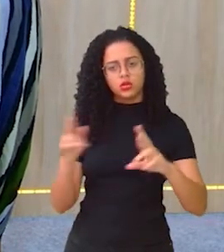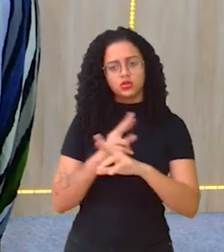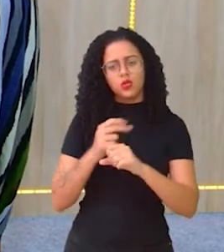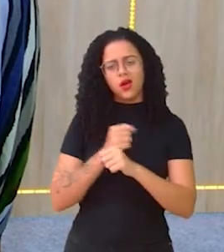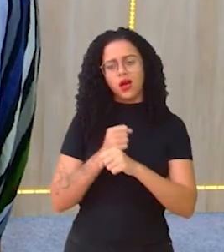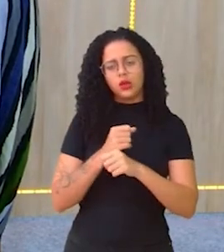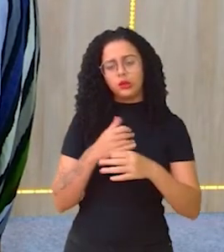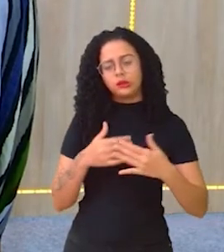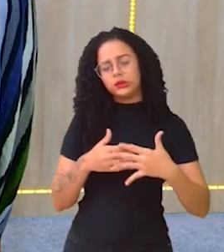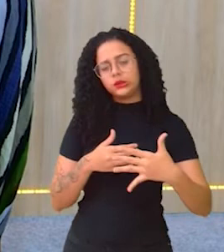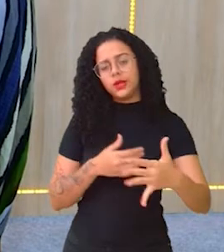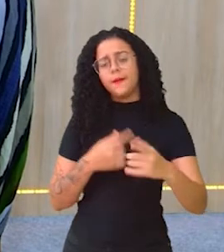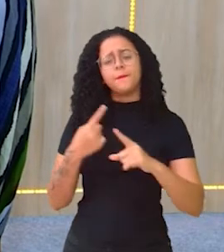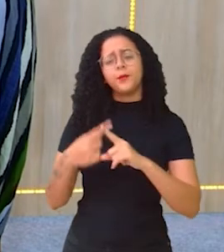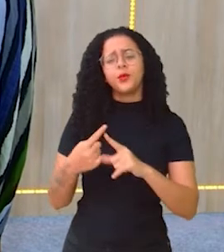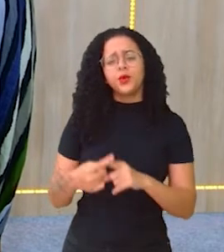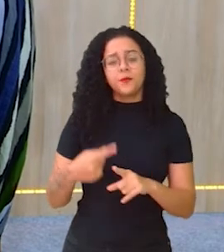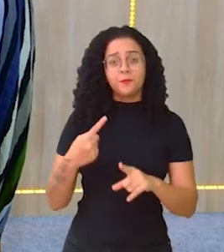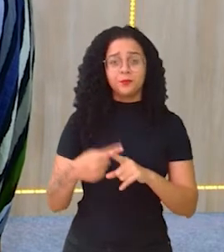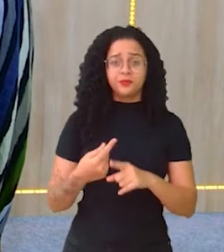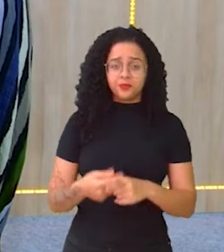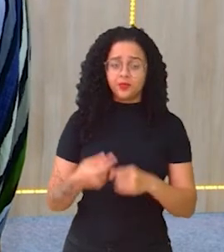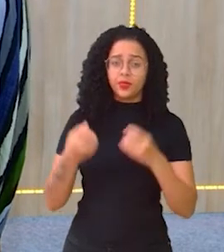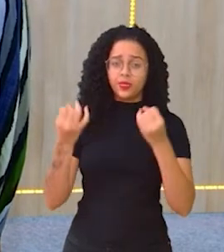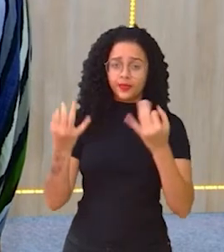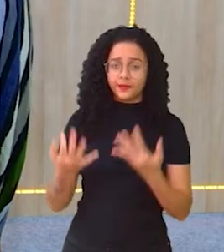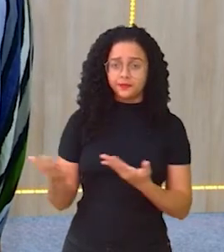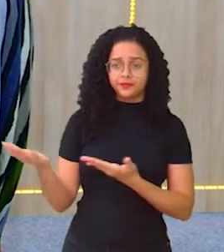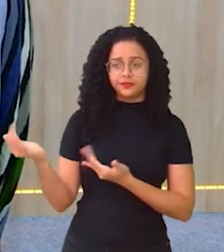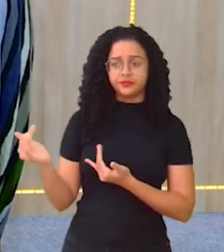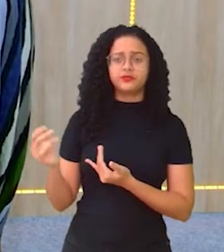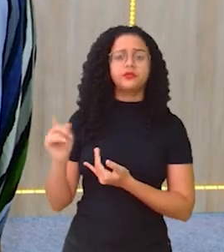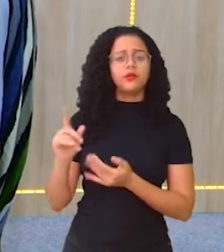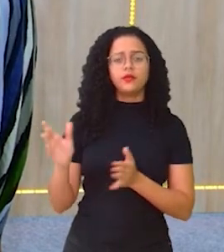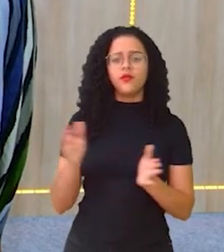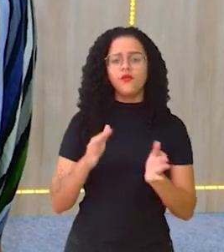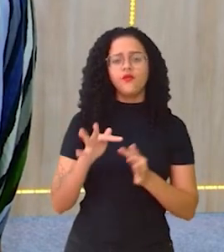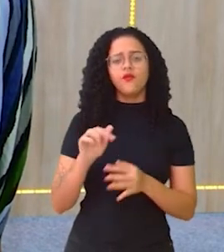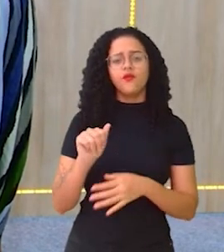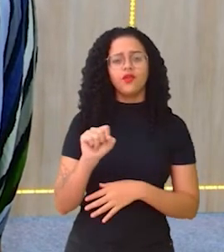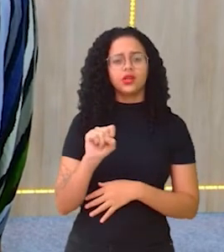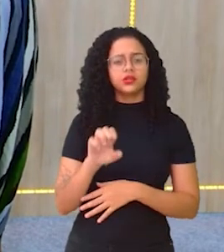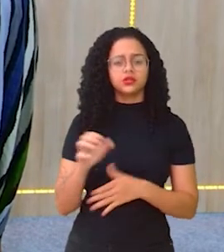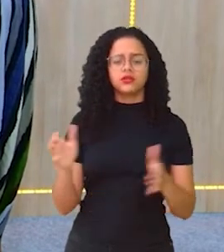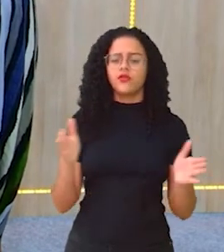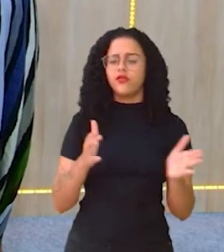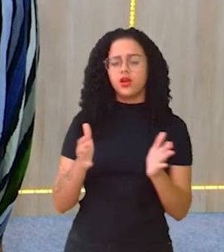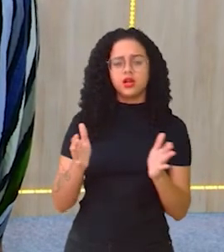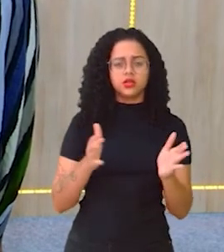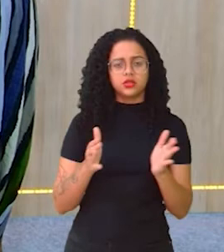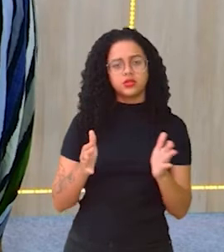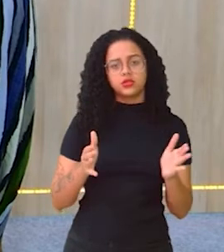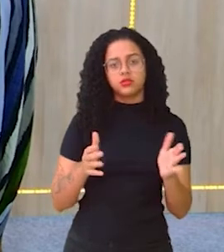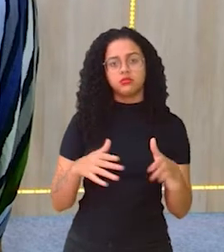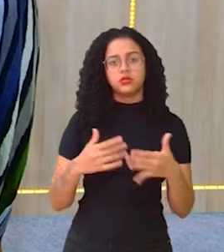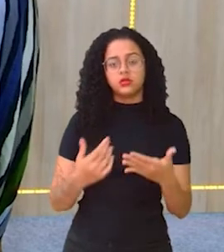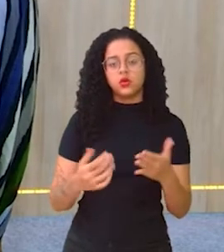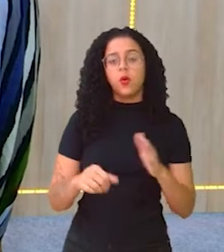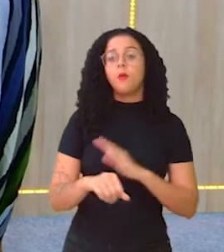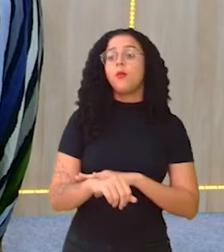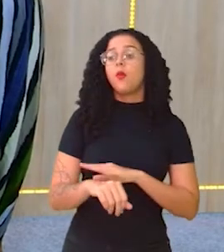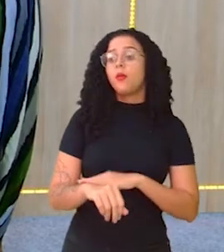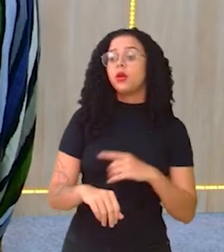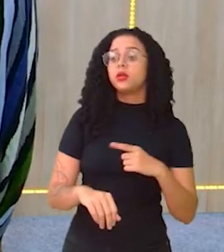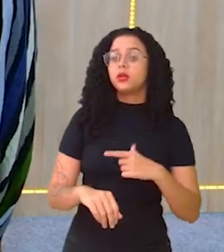anos. Justamente porque, como a gente disse da adolescência, é uma fase, está em transição. Então, em um momento em que deveria se